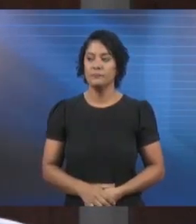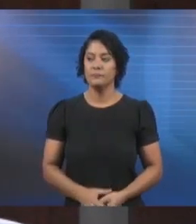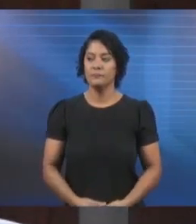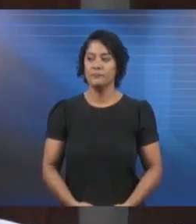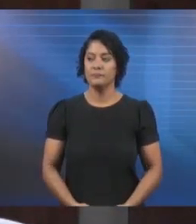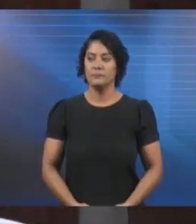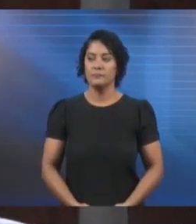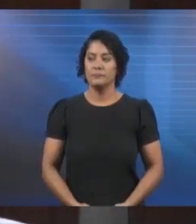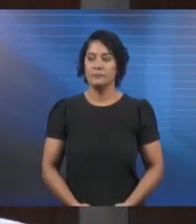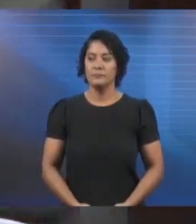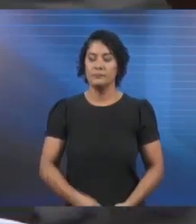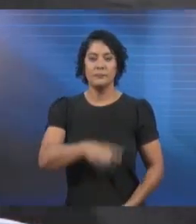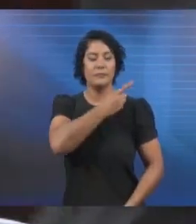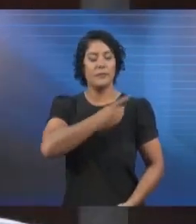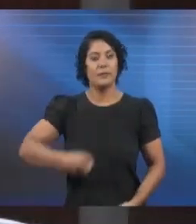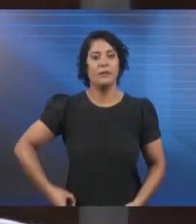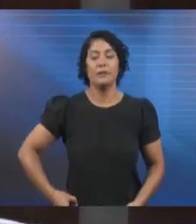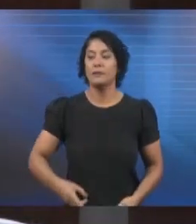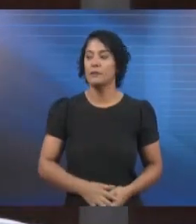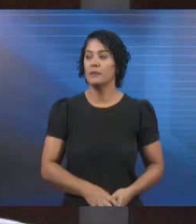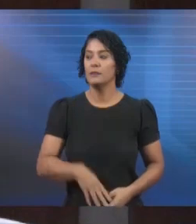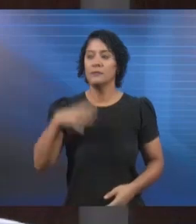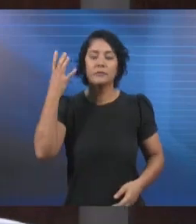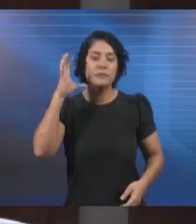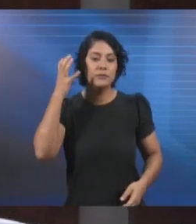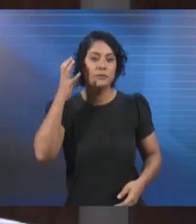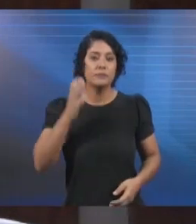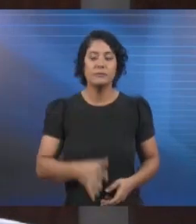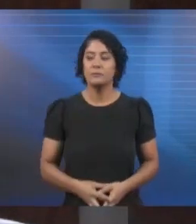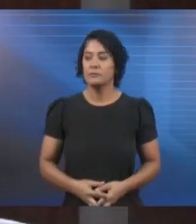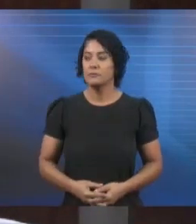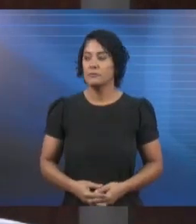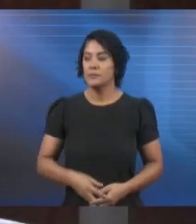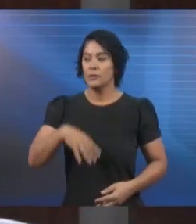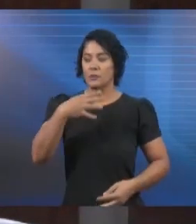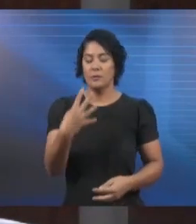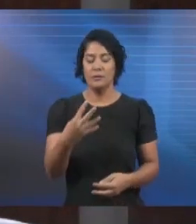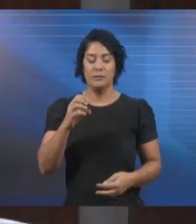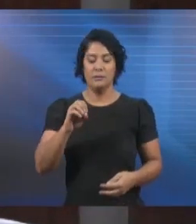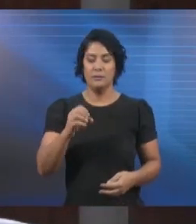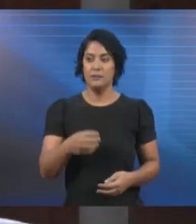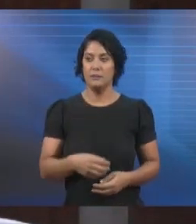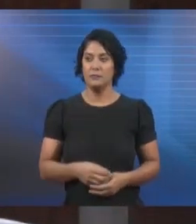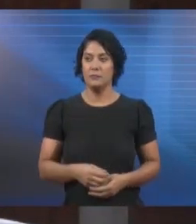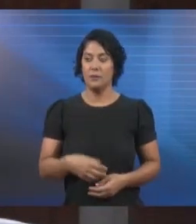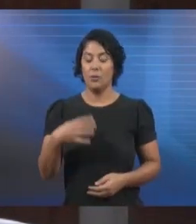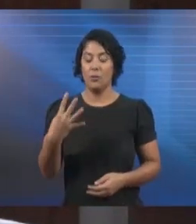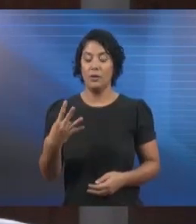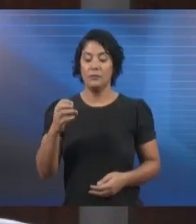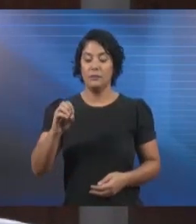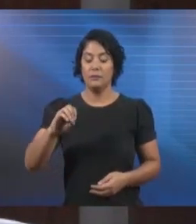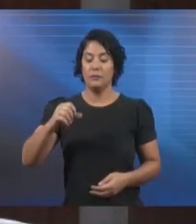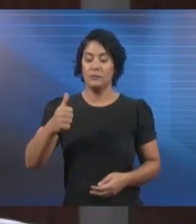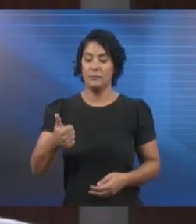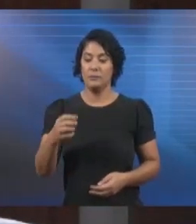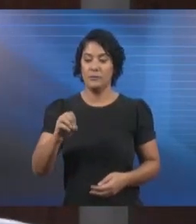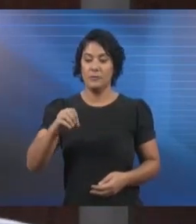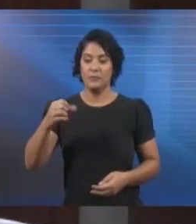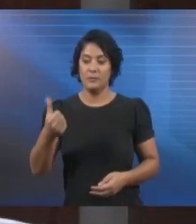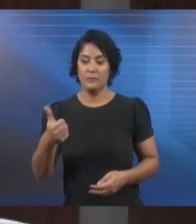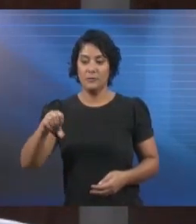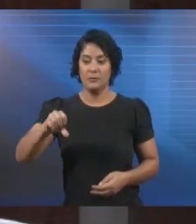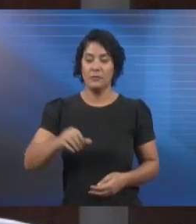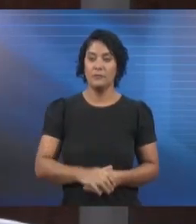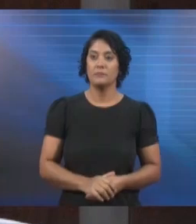Norte da deputada Isolda Dantas 430 projeto de lei 431/2011